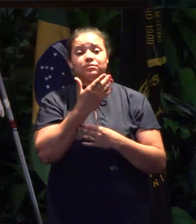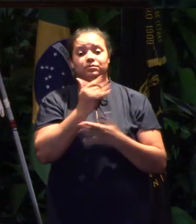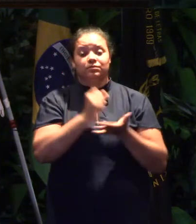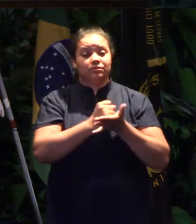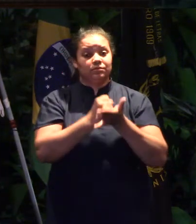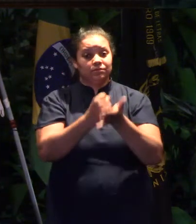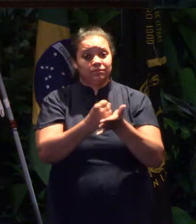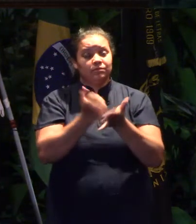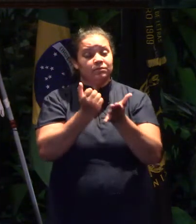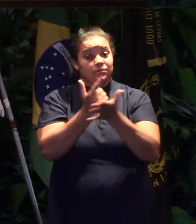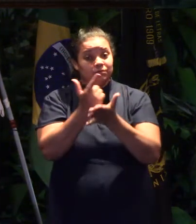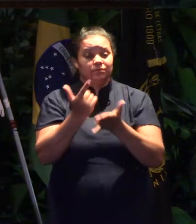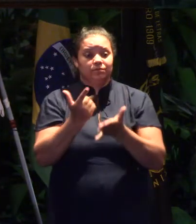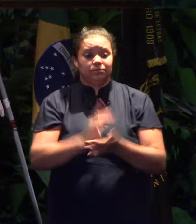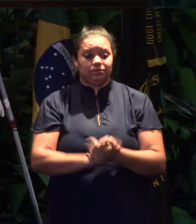seu consumo.